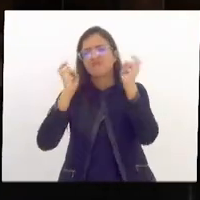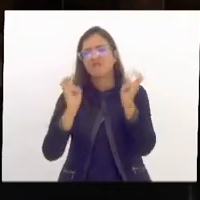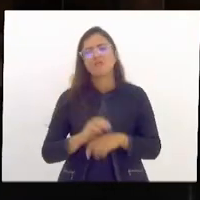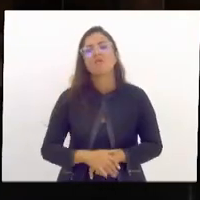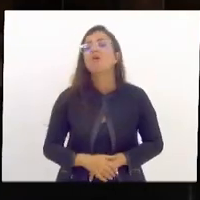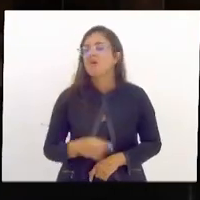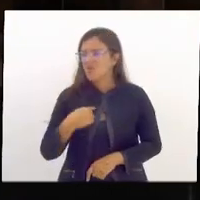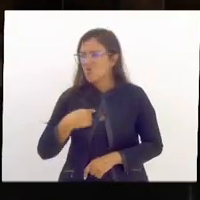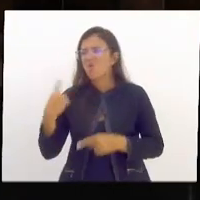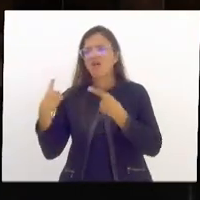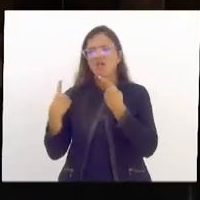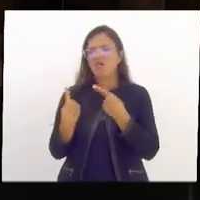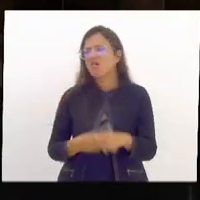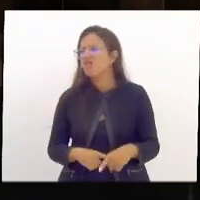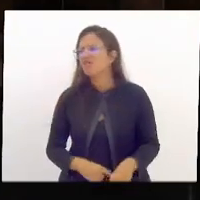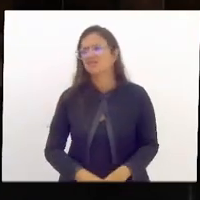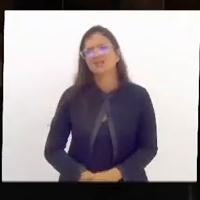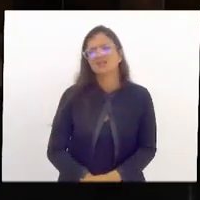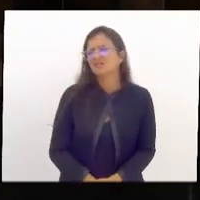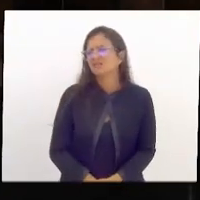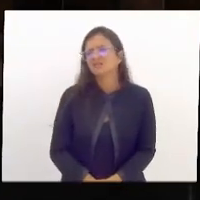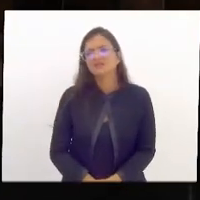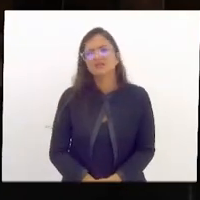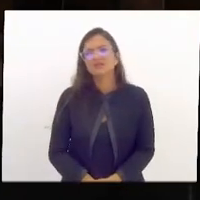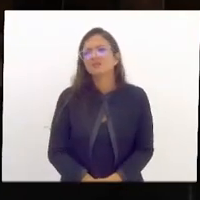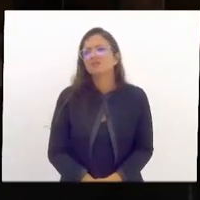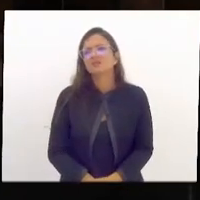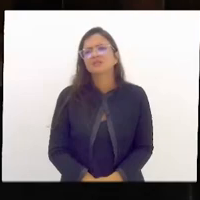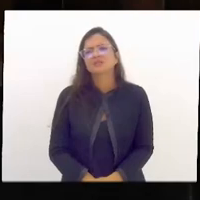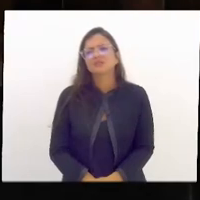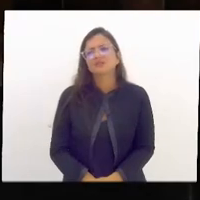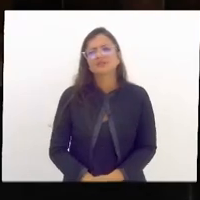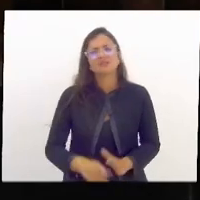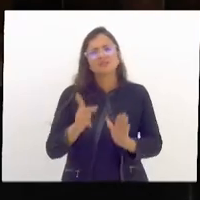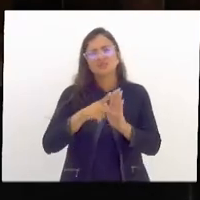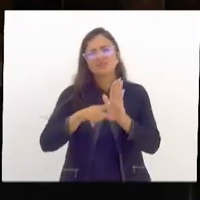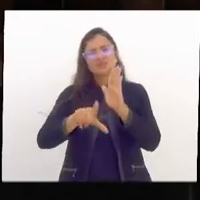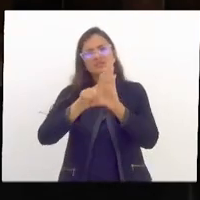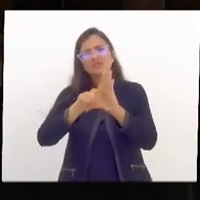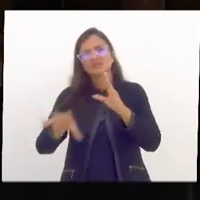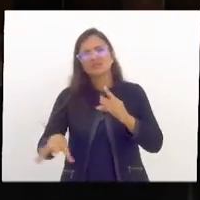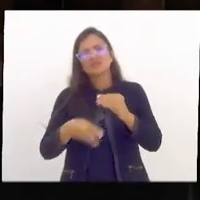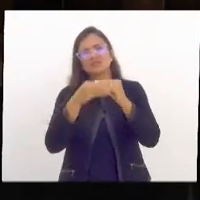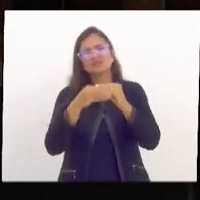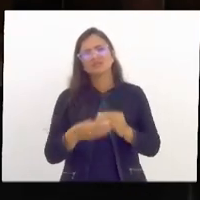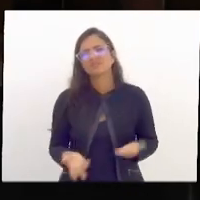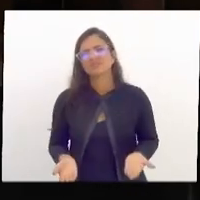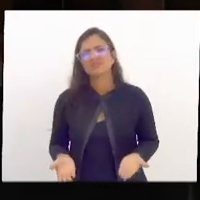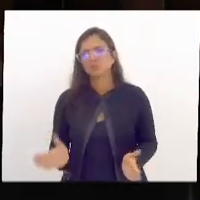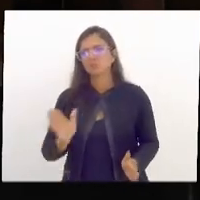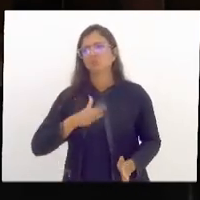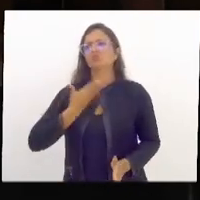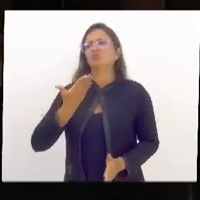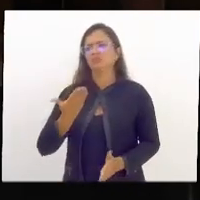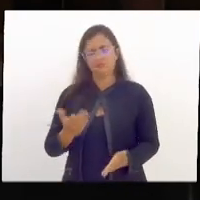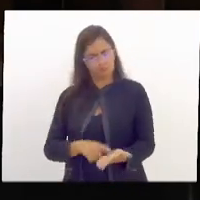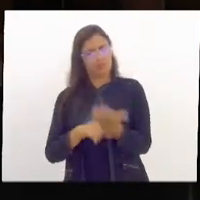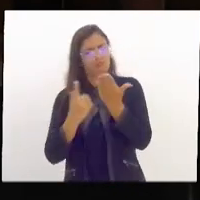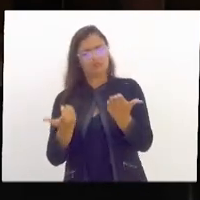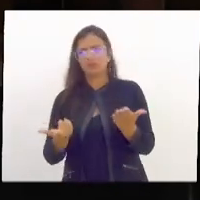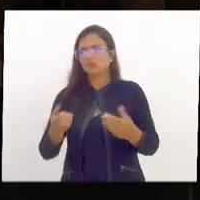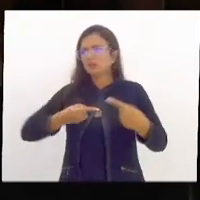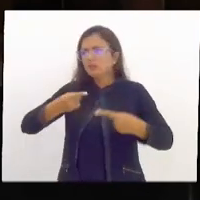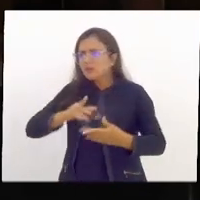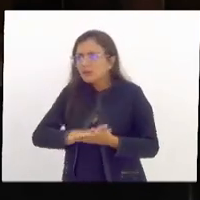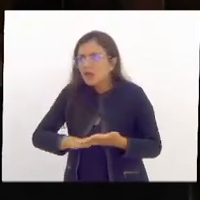nossa crítica a um projeto de lei complementar que vem, assim, ao susto, né, sem nenhum